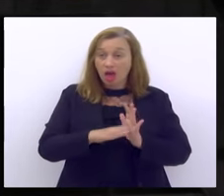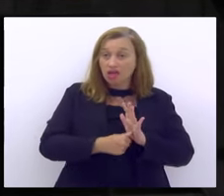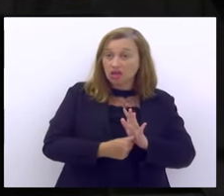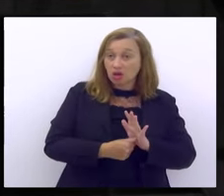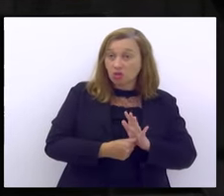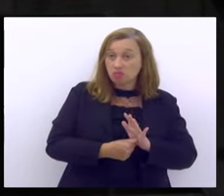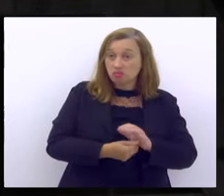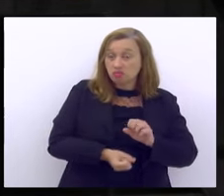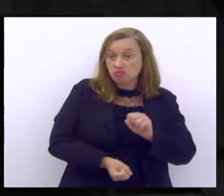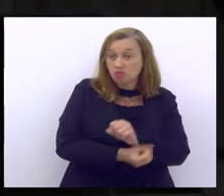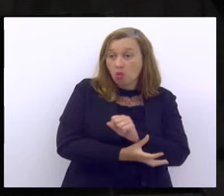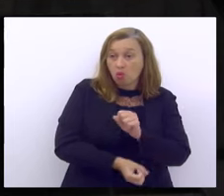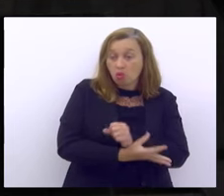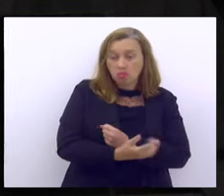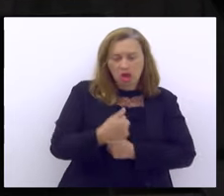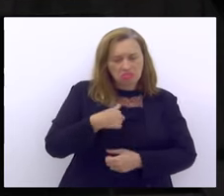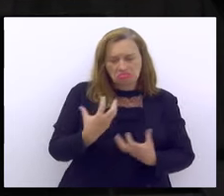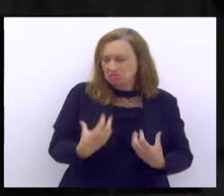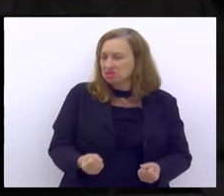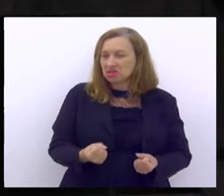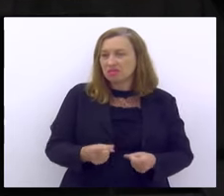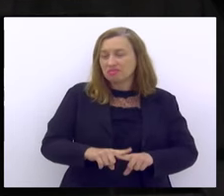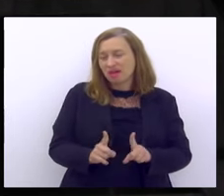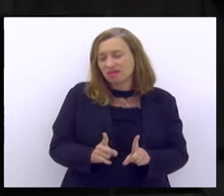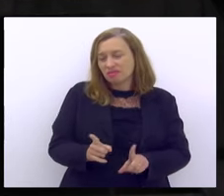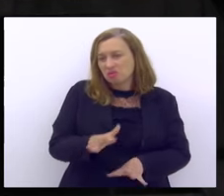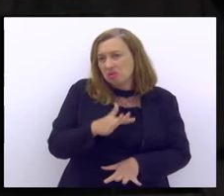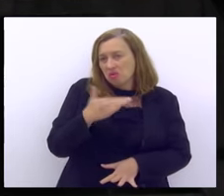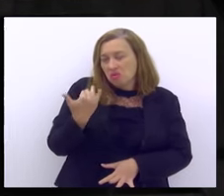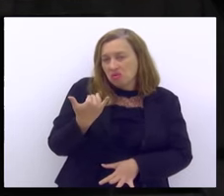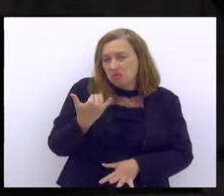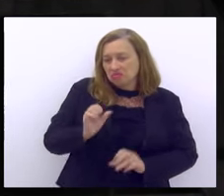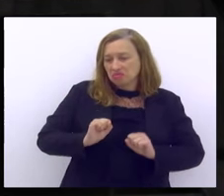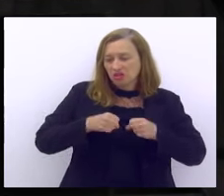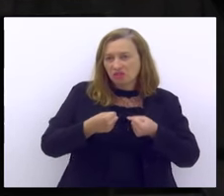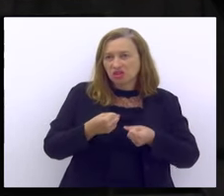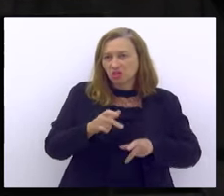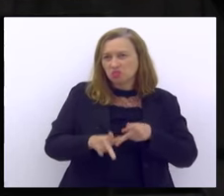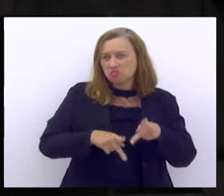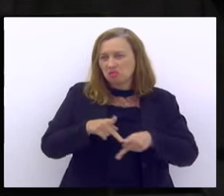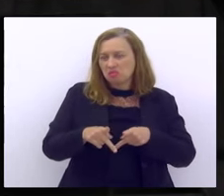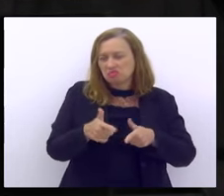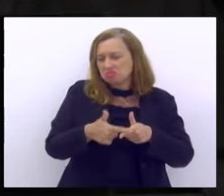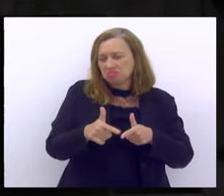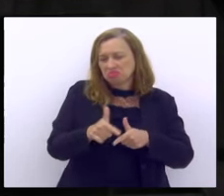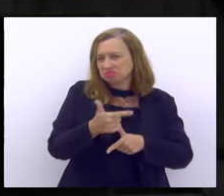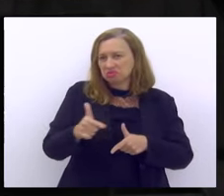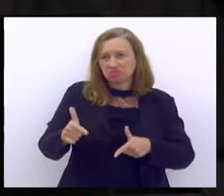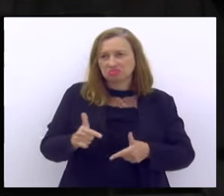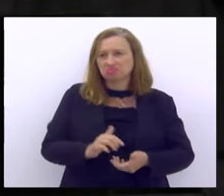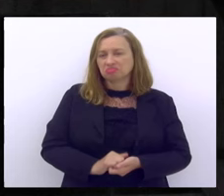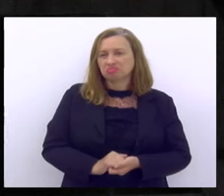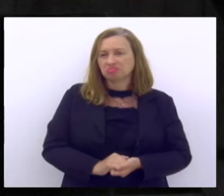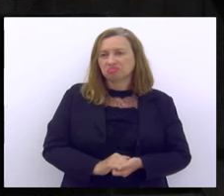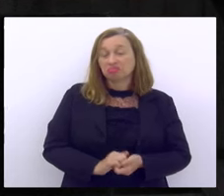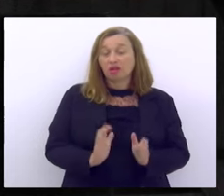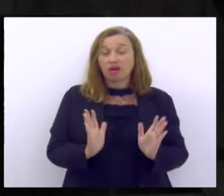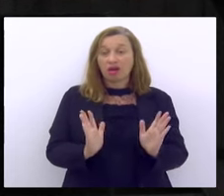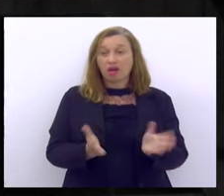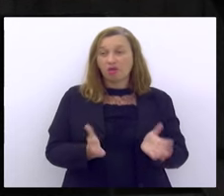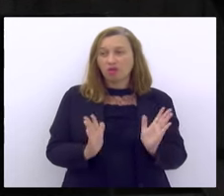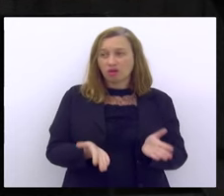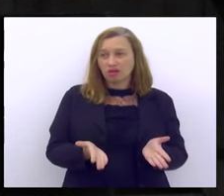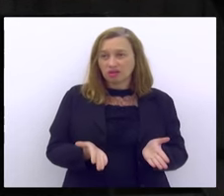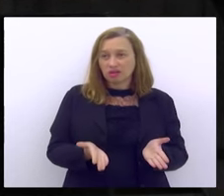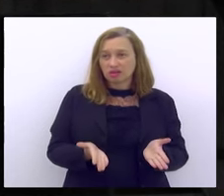aceito. Mas se for para morrer defendendo o povo, não tem problema não. Agora,